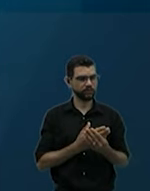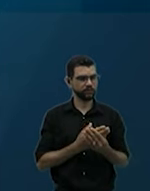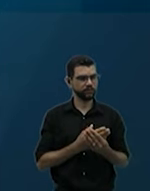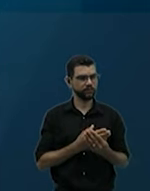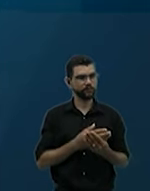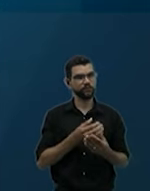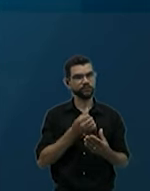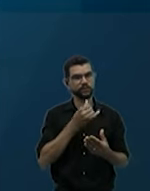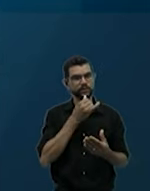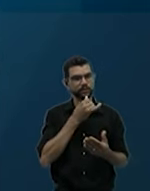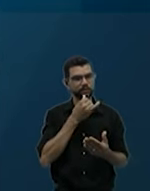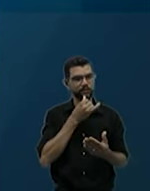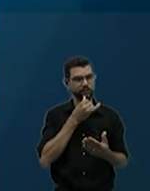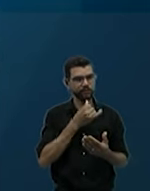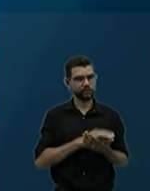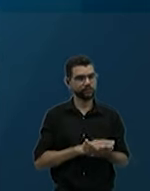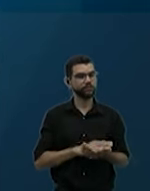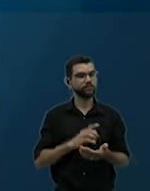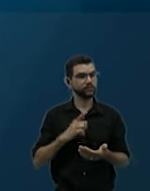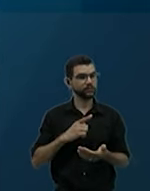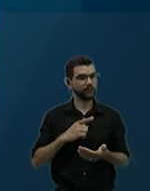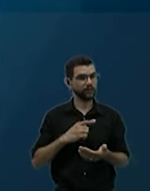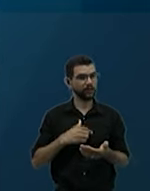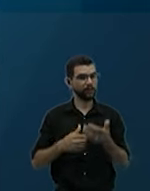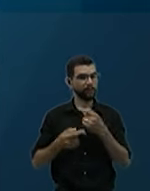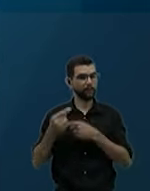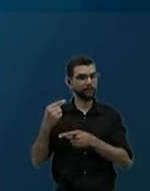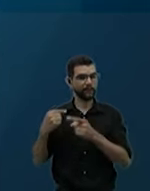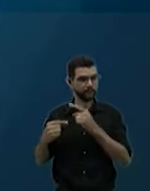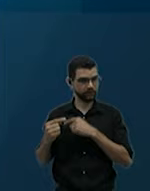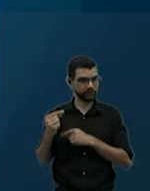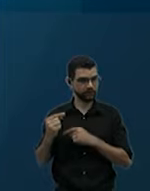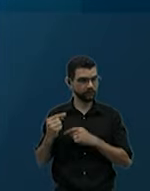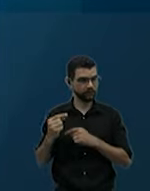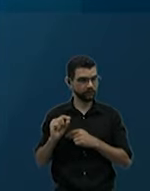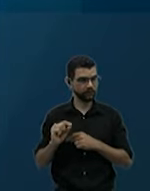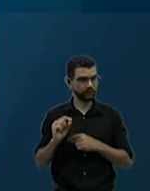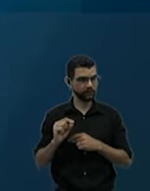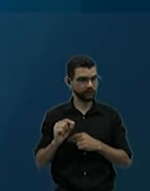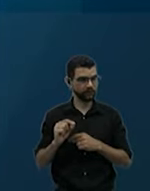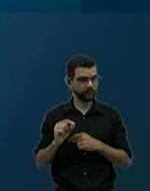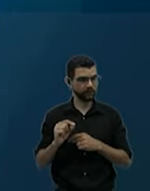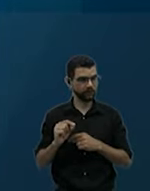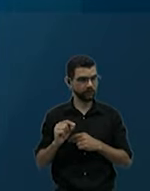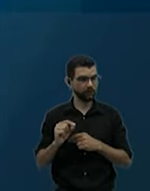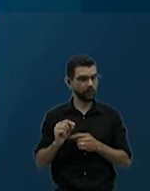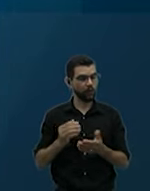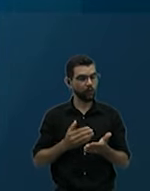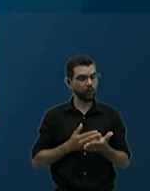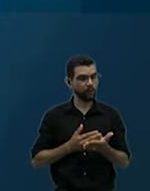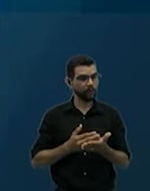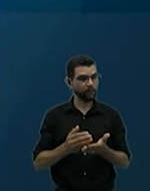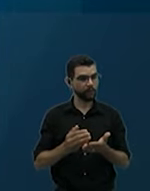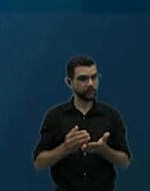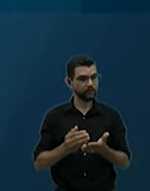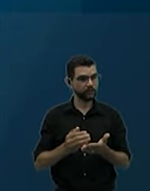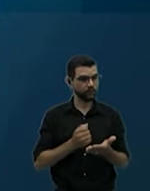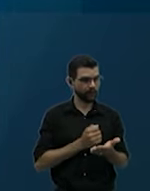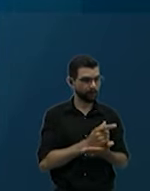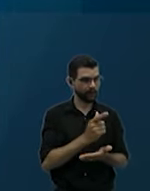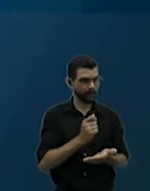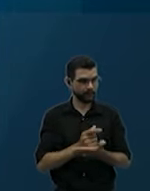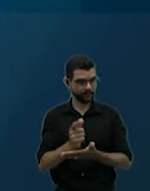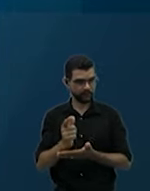que é o início da repercussão financeira, o início dos pagamentos, tem que ser da data